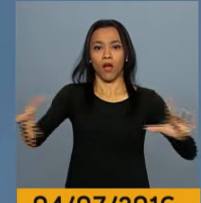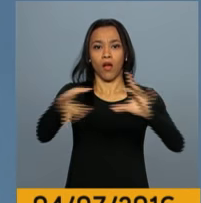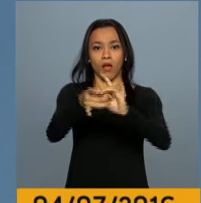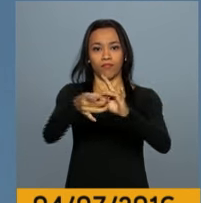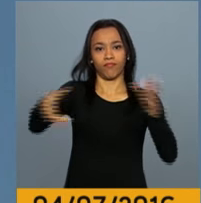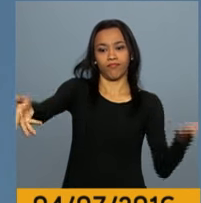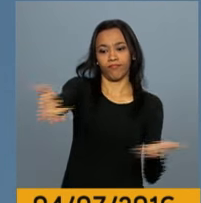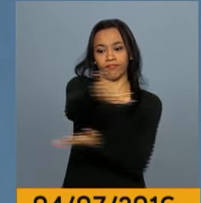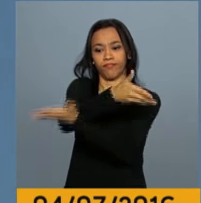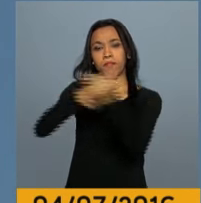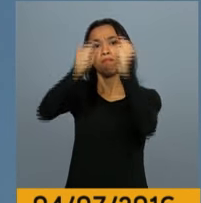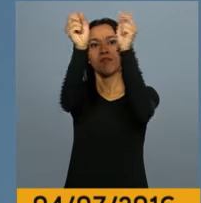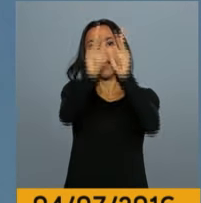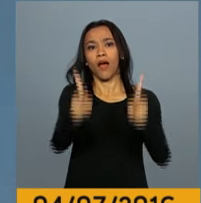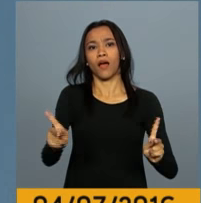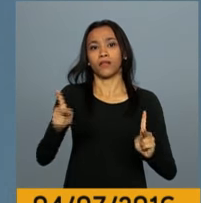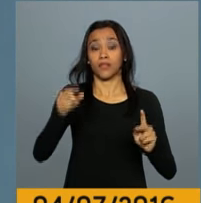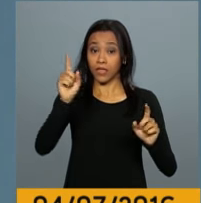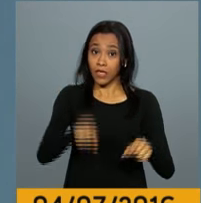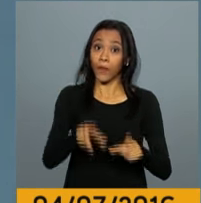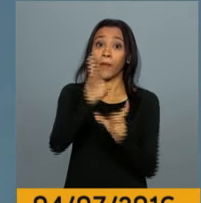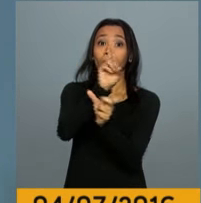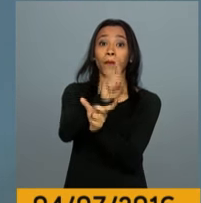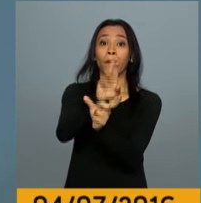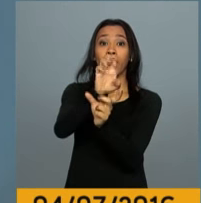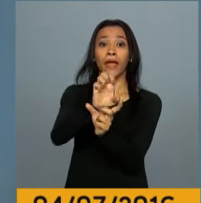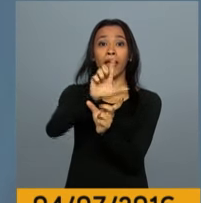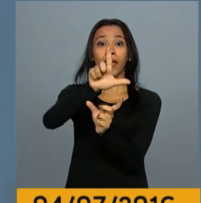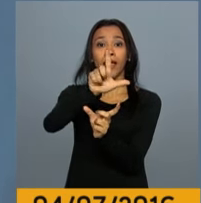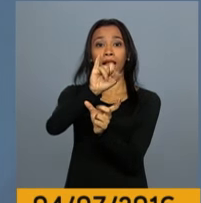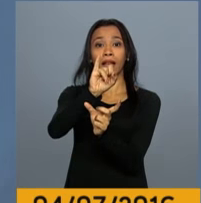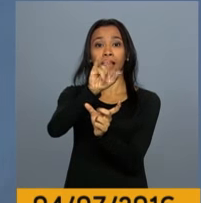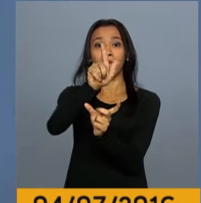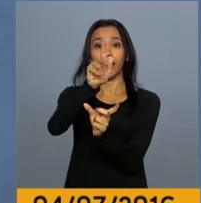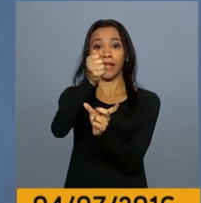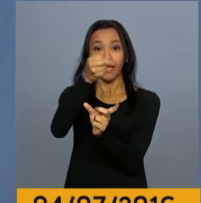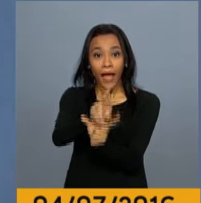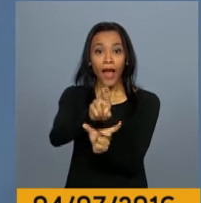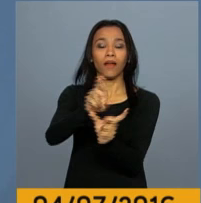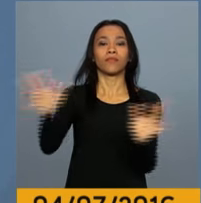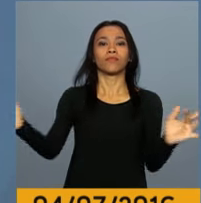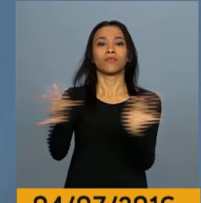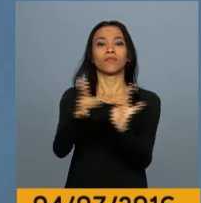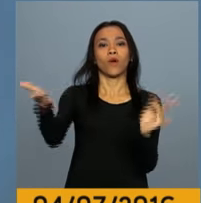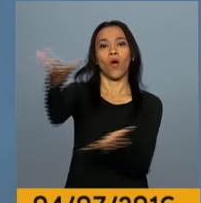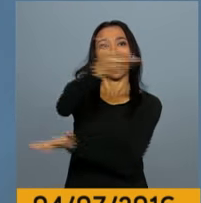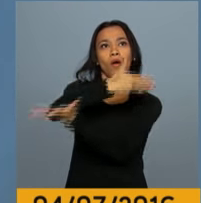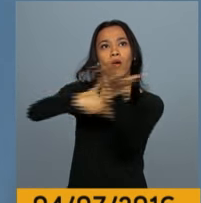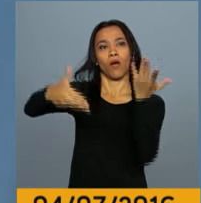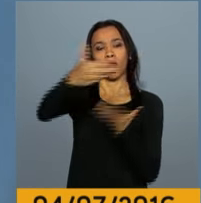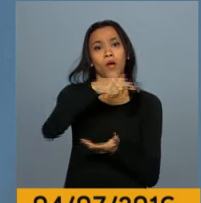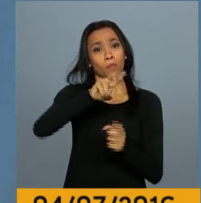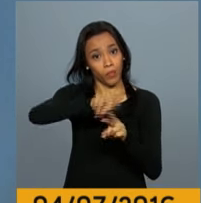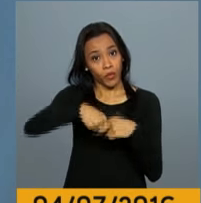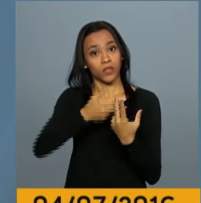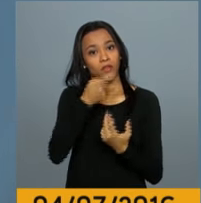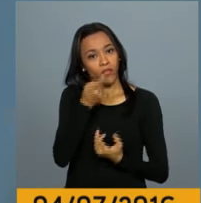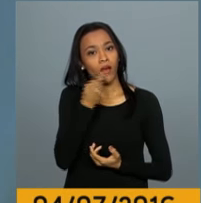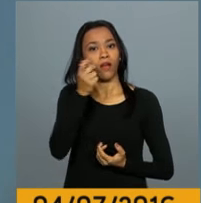fazer a pacificação nacional, portanto, religar todos os brasileiros. Por isso é que eu invoco a palavra de